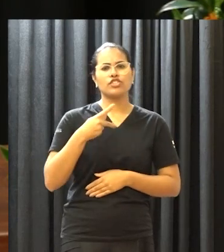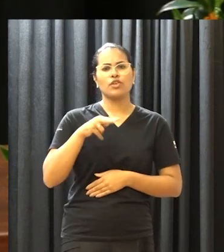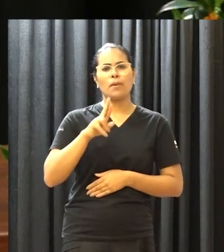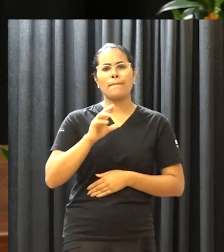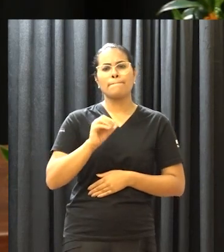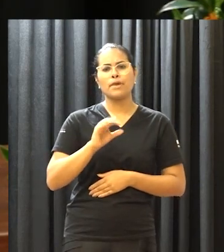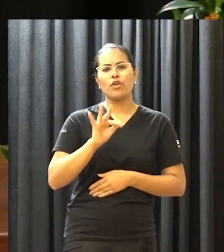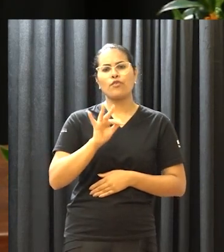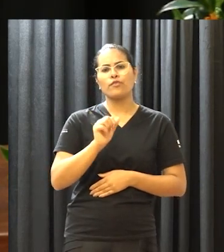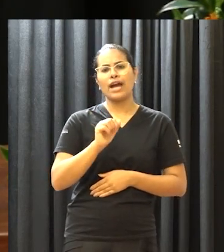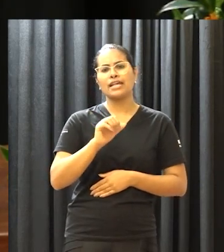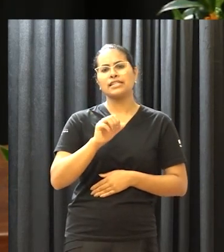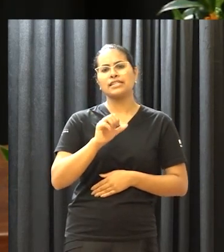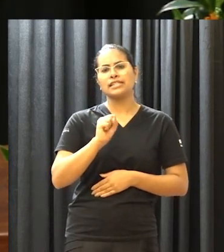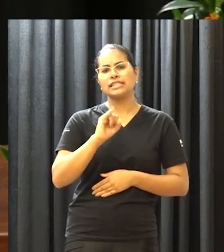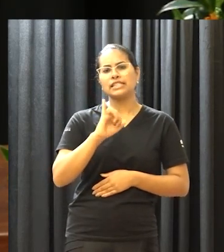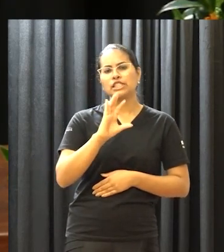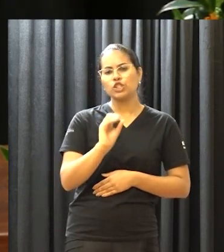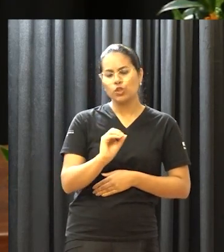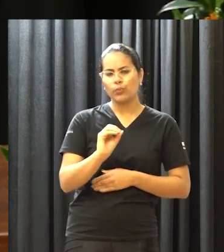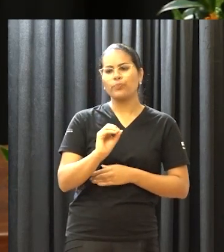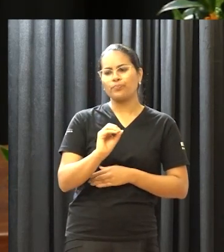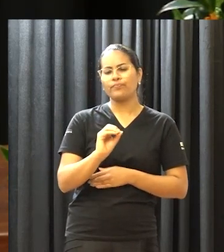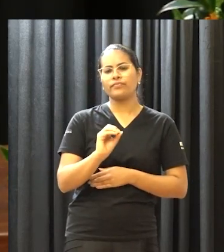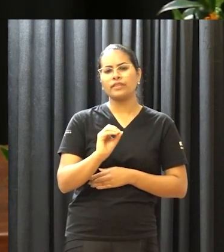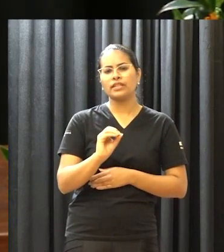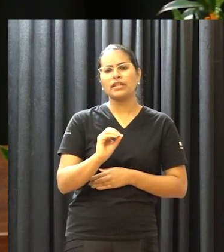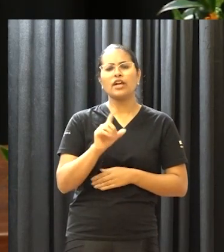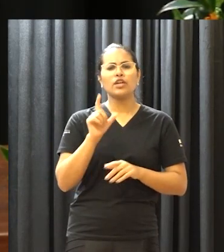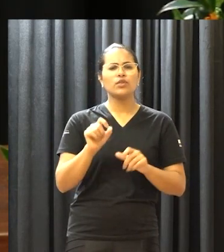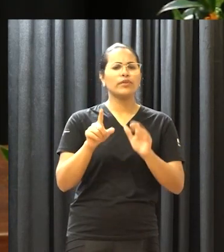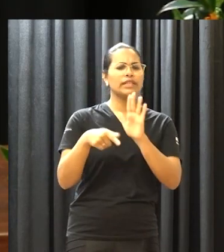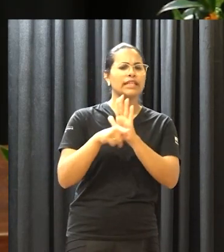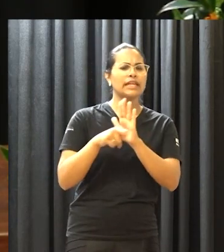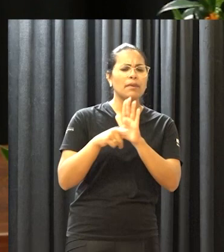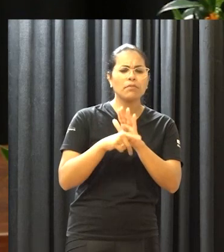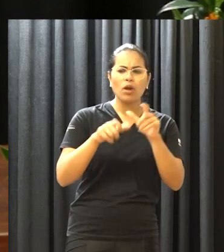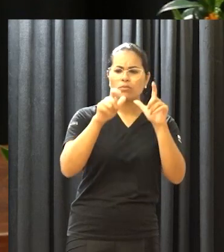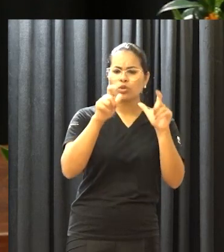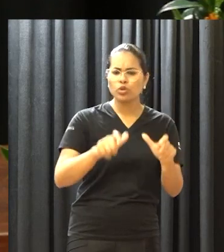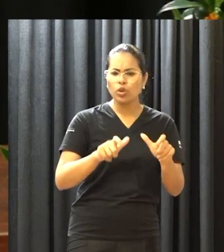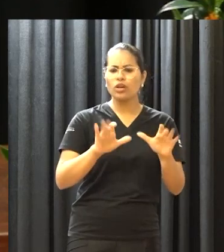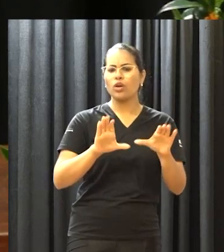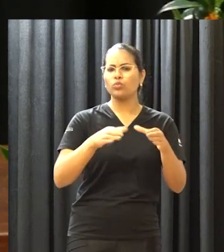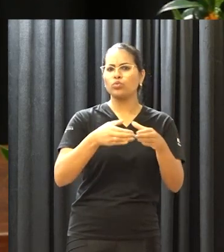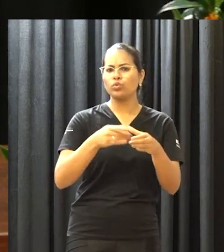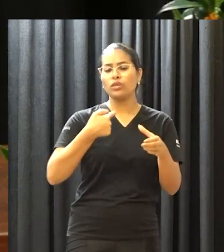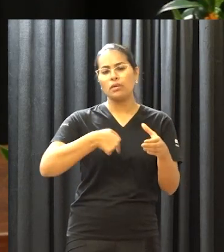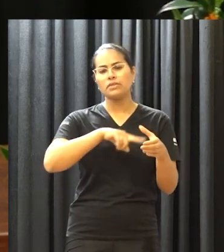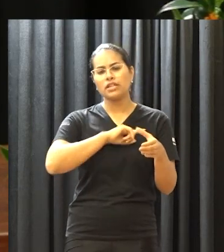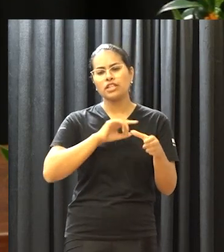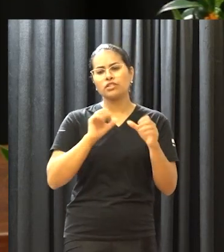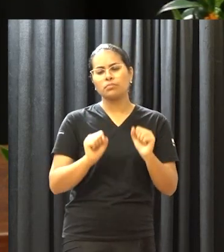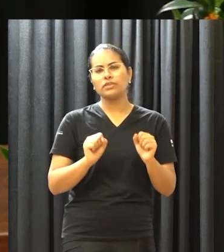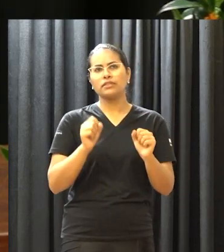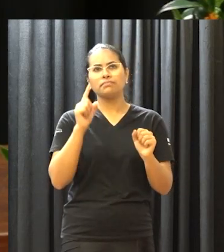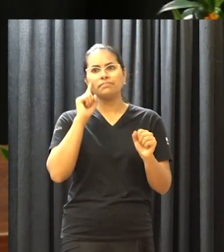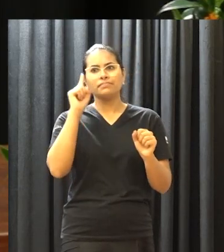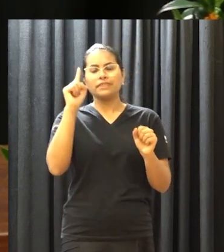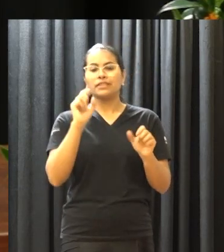que fala um pouco do trabalho de grupo e do que é esse espaço do grupo. E a gente entendeu que esse poderia ser o pós-fácil do